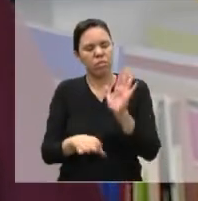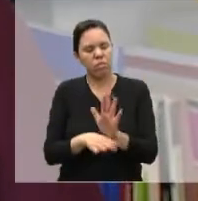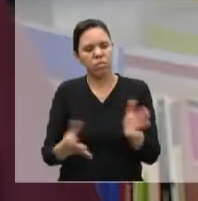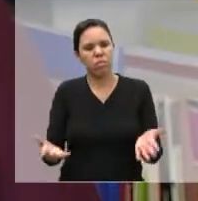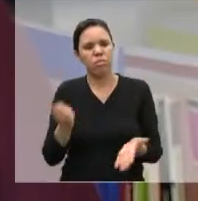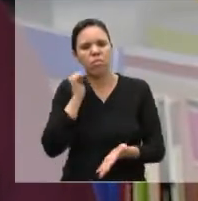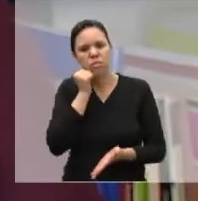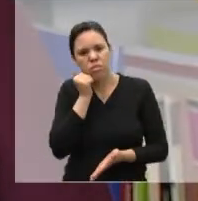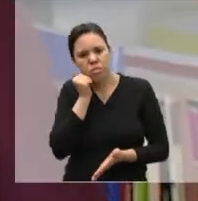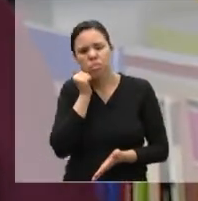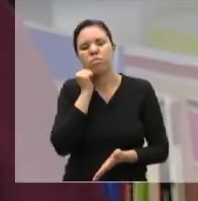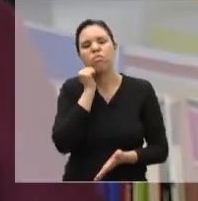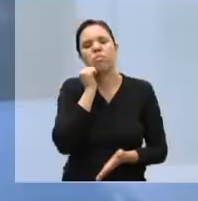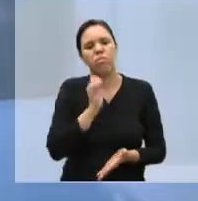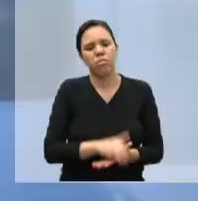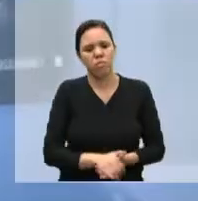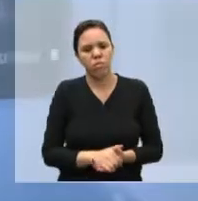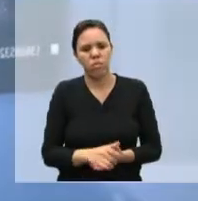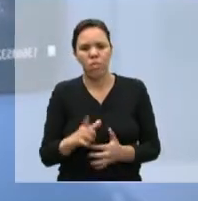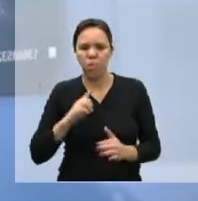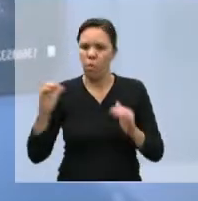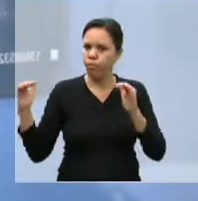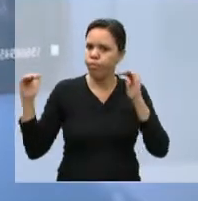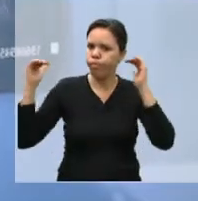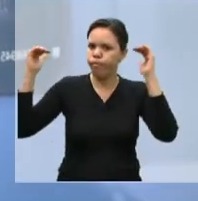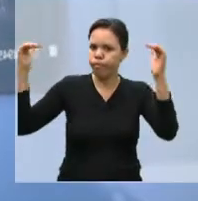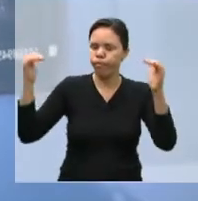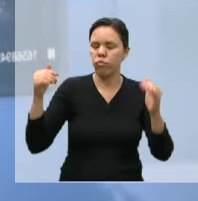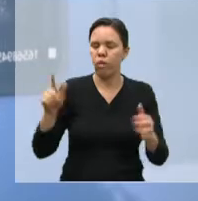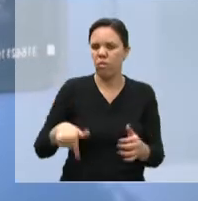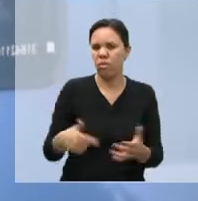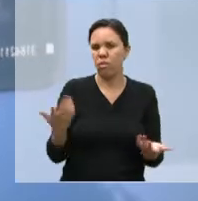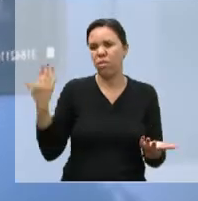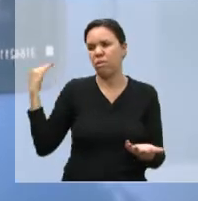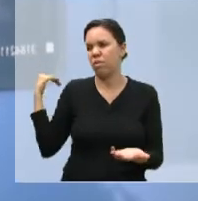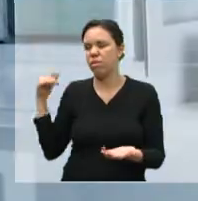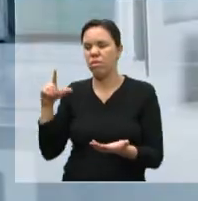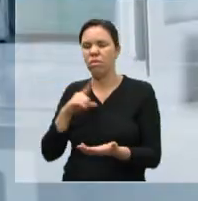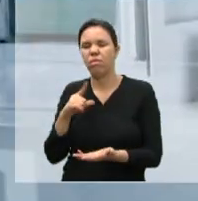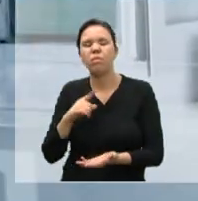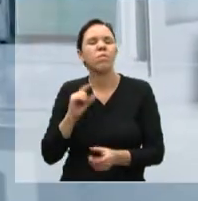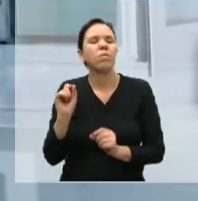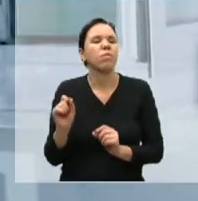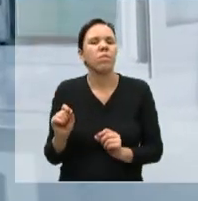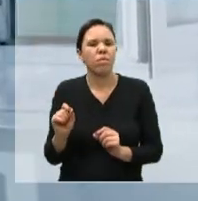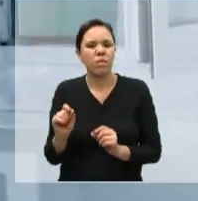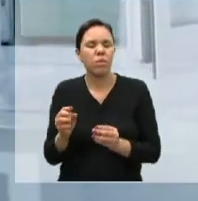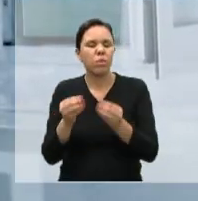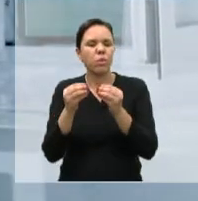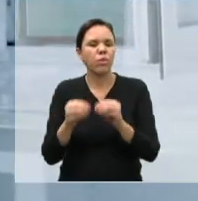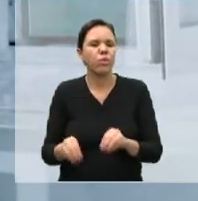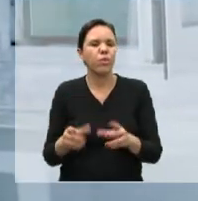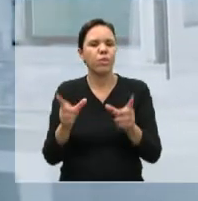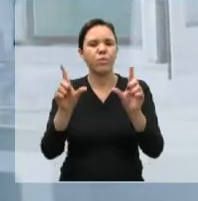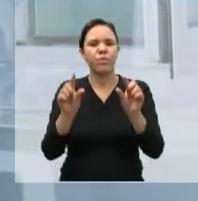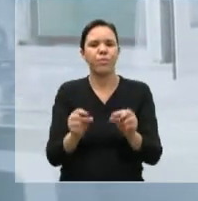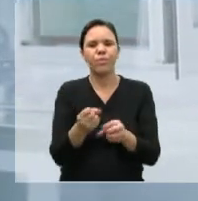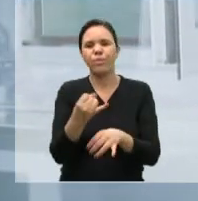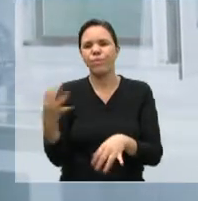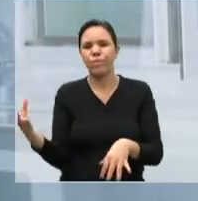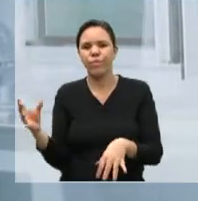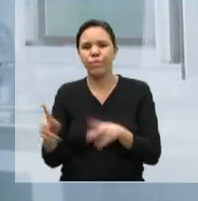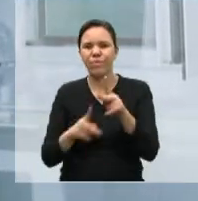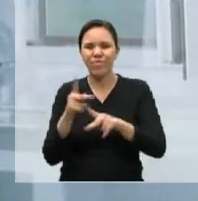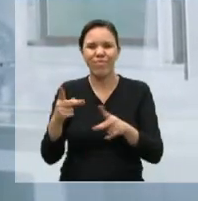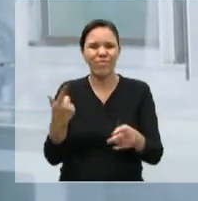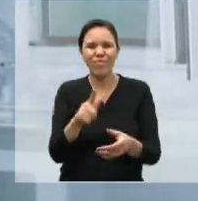Muito. É um impacto gigantesco, porque você vê que existem pesquisas que estão sendo... Muitas vezes a pesquisa demora 10 anos para ser